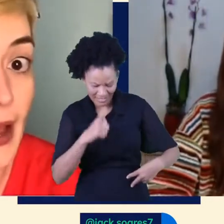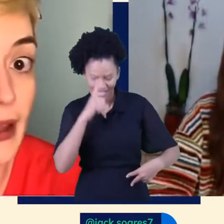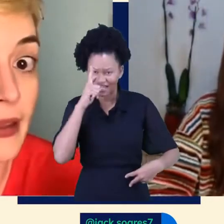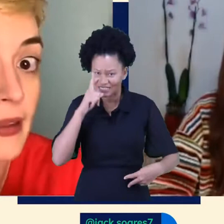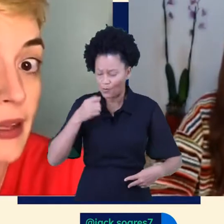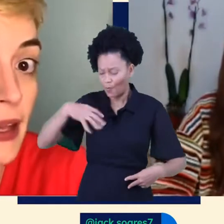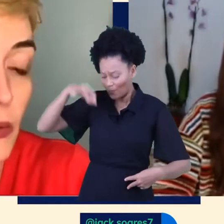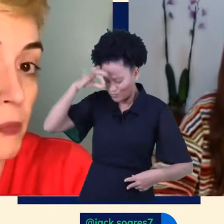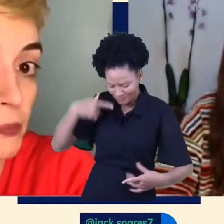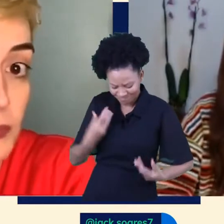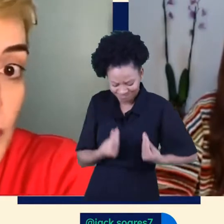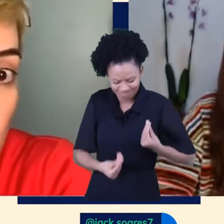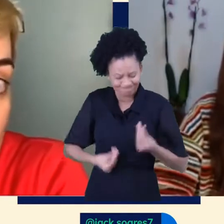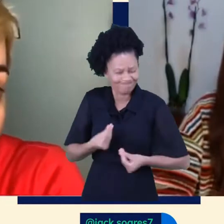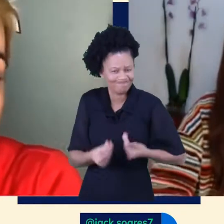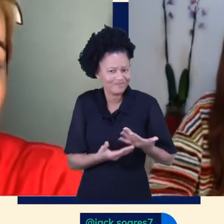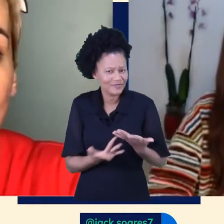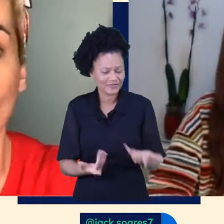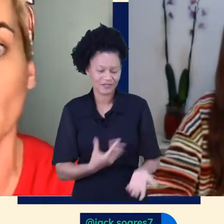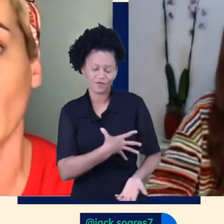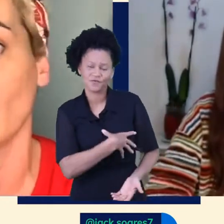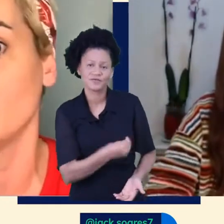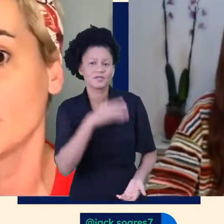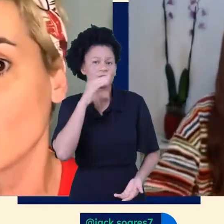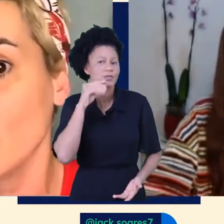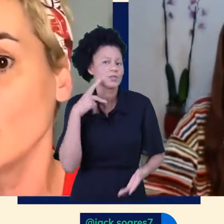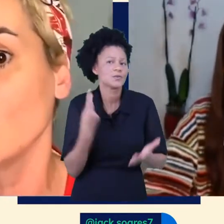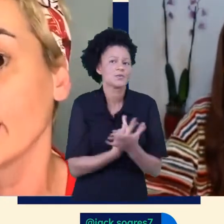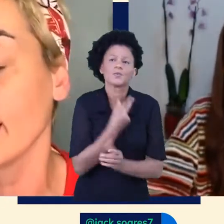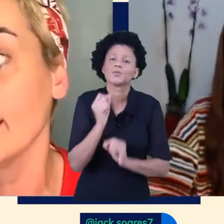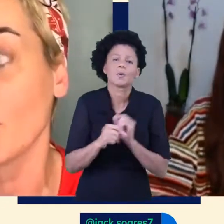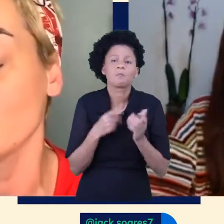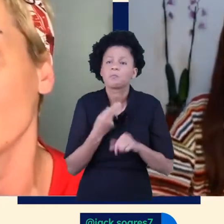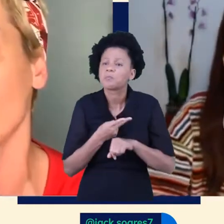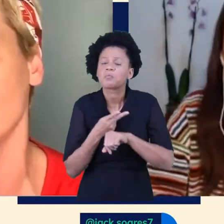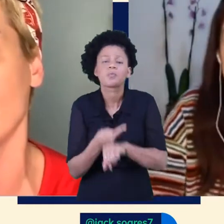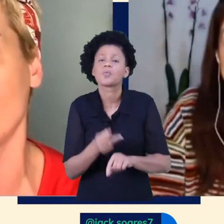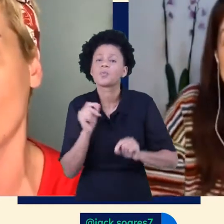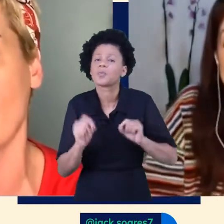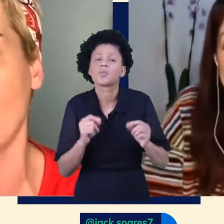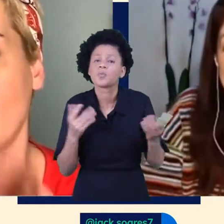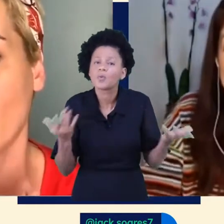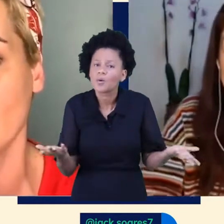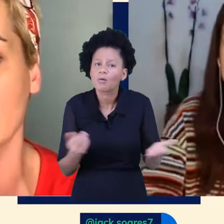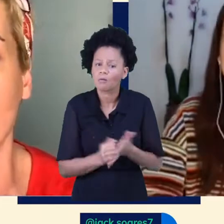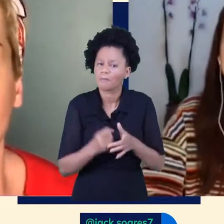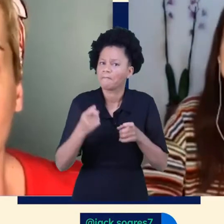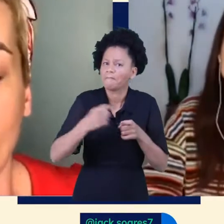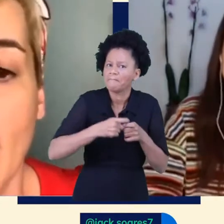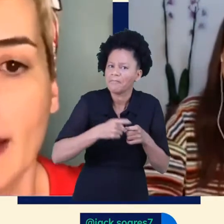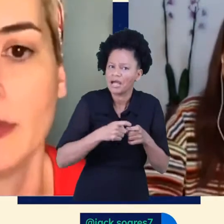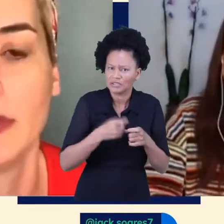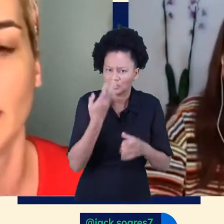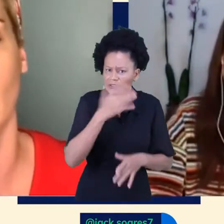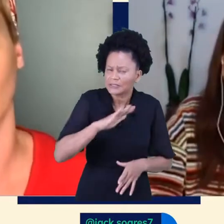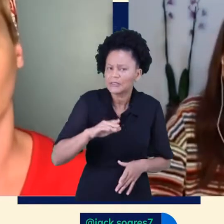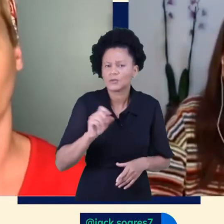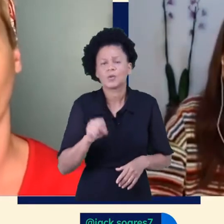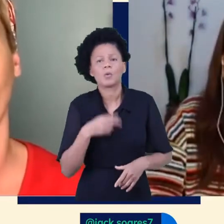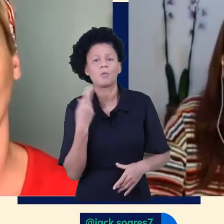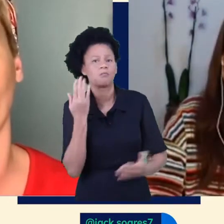quê? Procurar o pediatra, procurar um psicólogo? Que profissional que deve procurar para começar esse